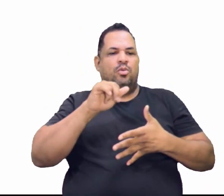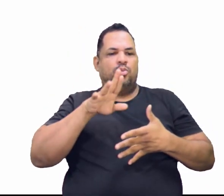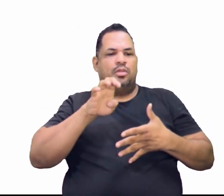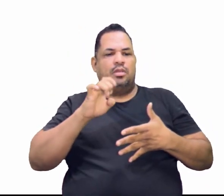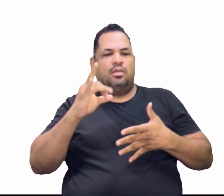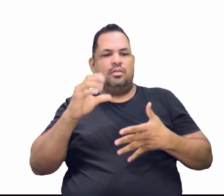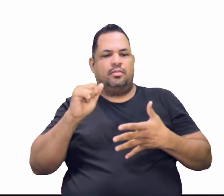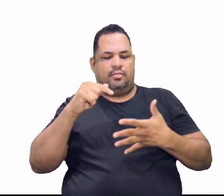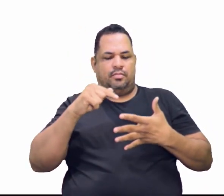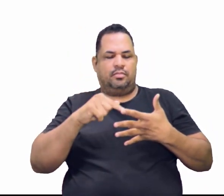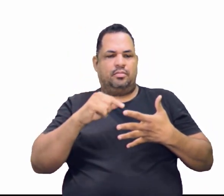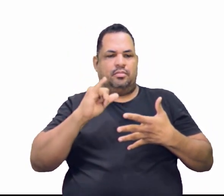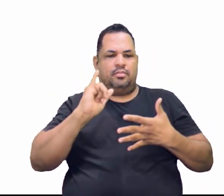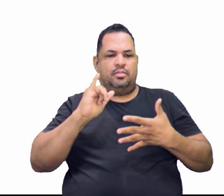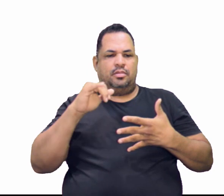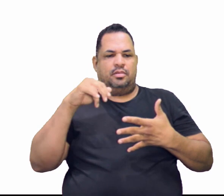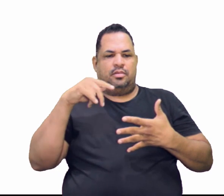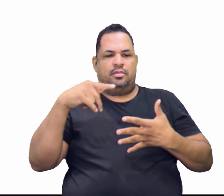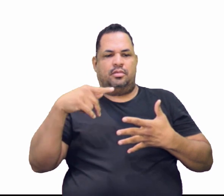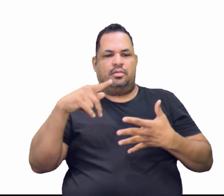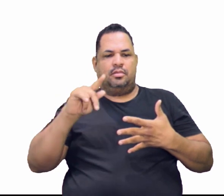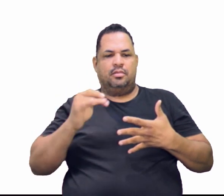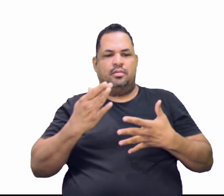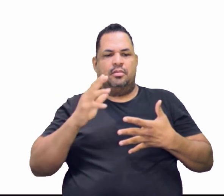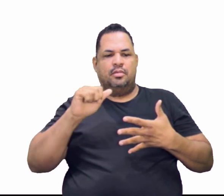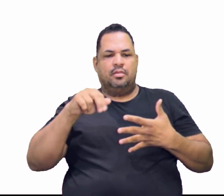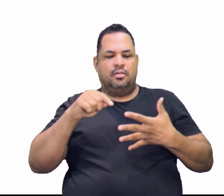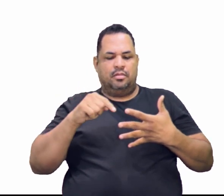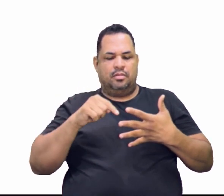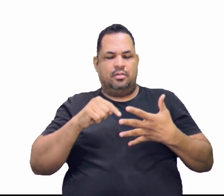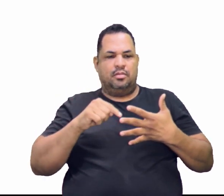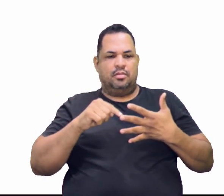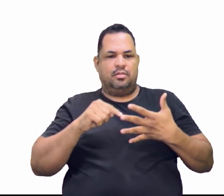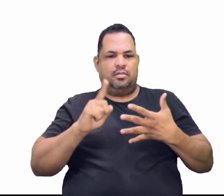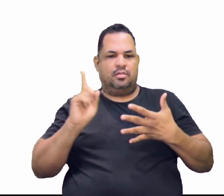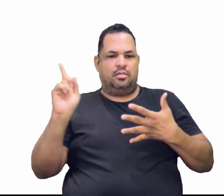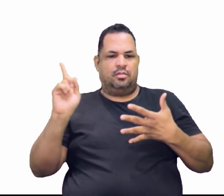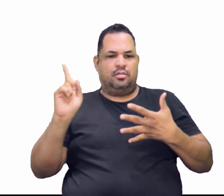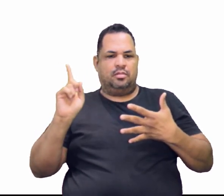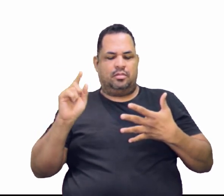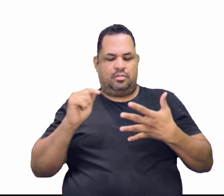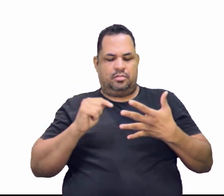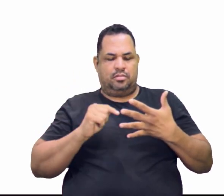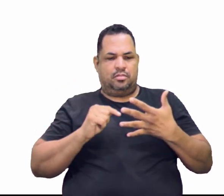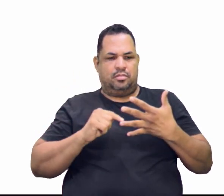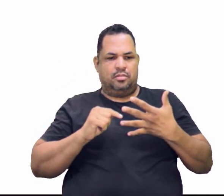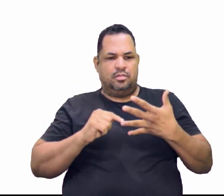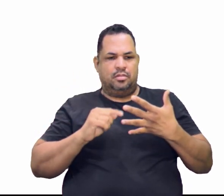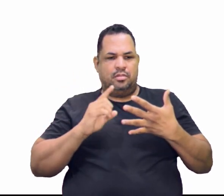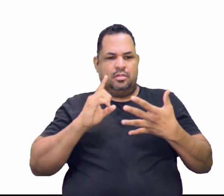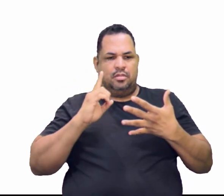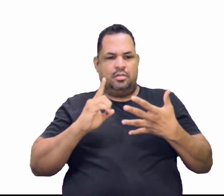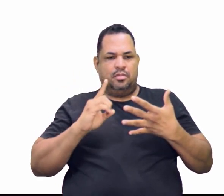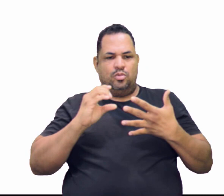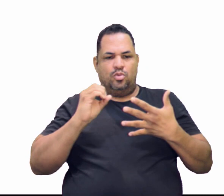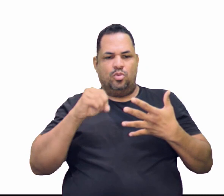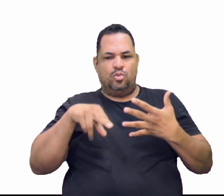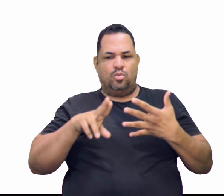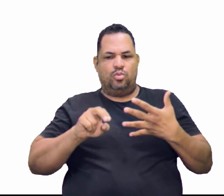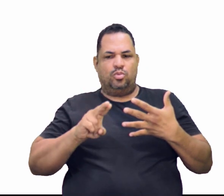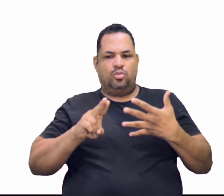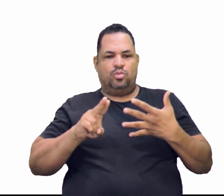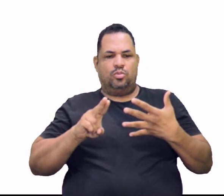Unesco. B. IFAM. C. Explore Clube de Nova York.